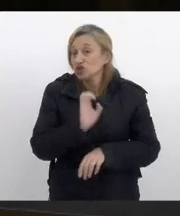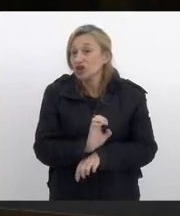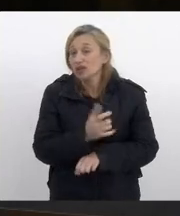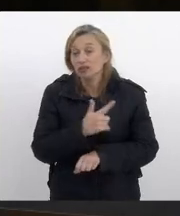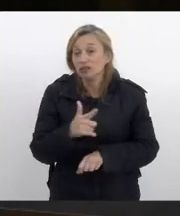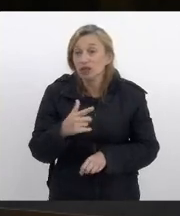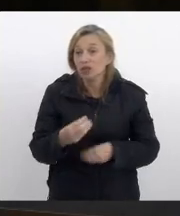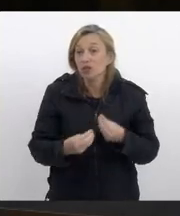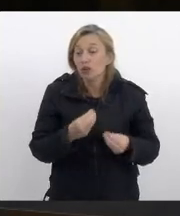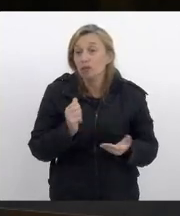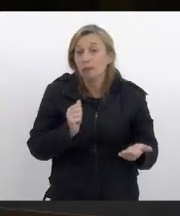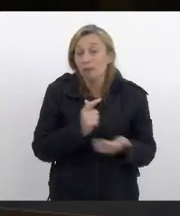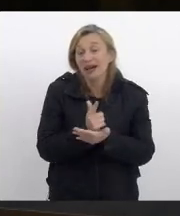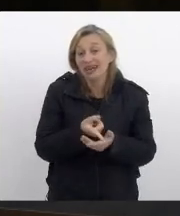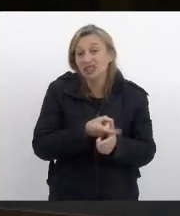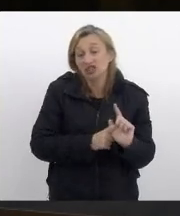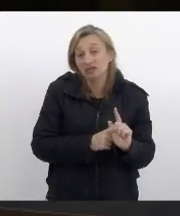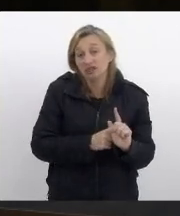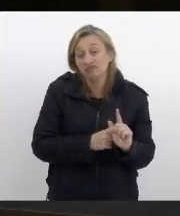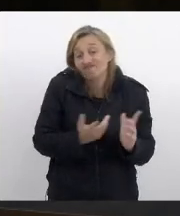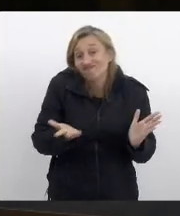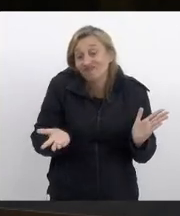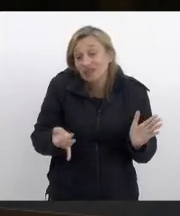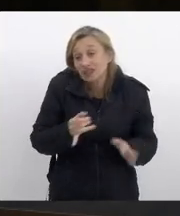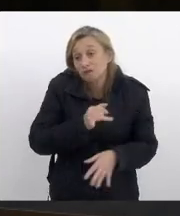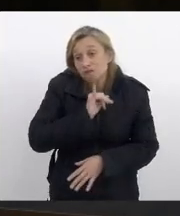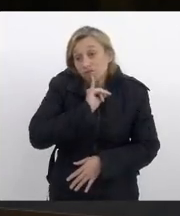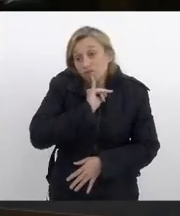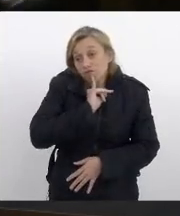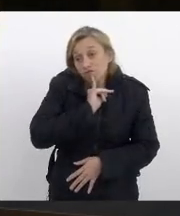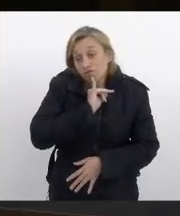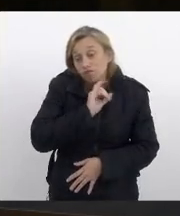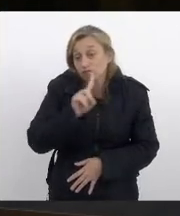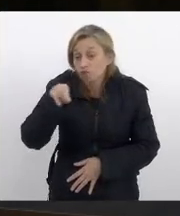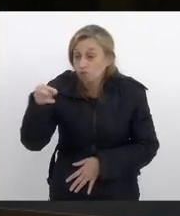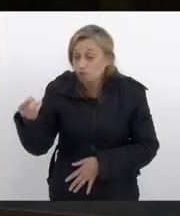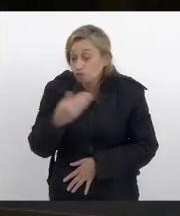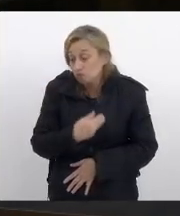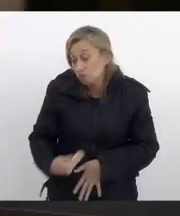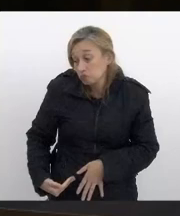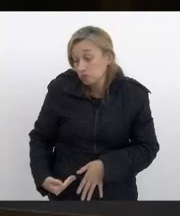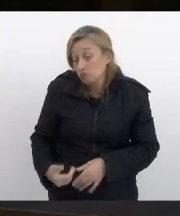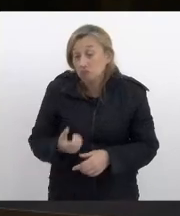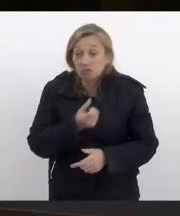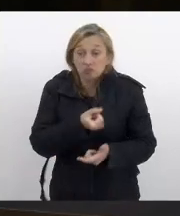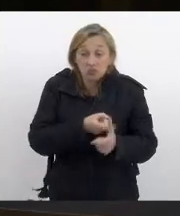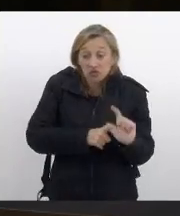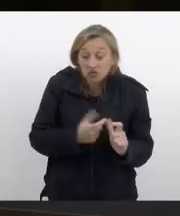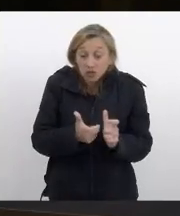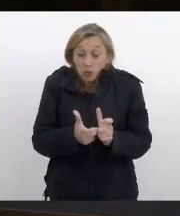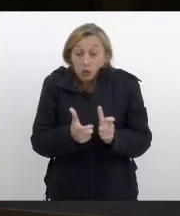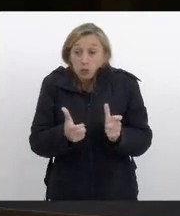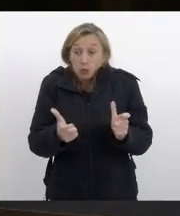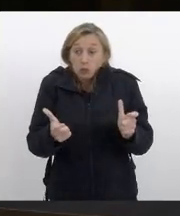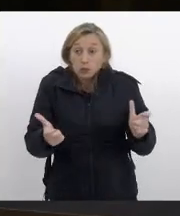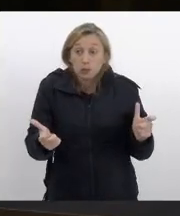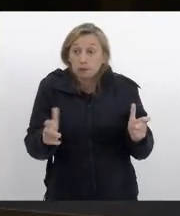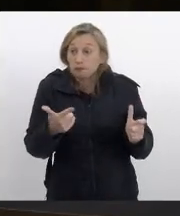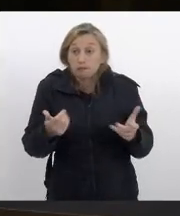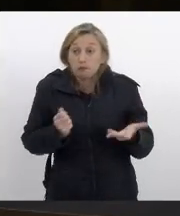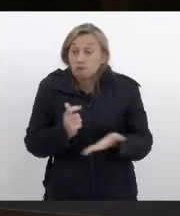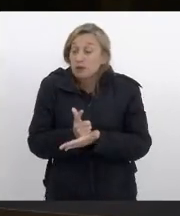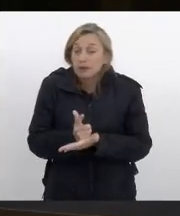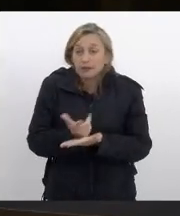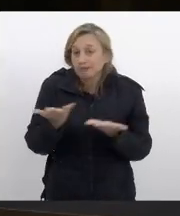tem condição de pagar dívida. Infelizmente, os outros governantes fizeram uma dívida impagável.